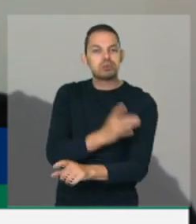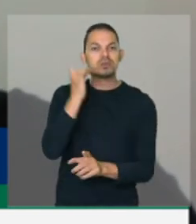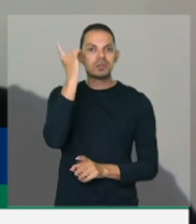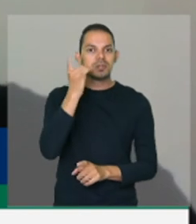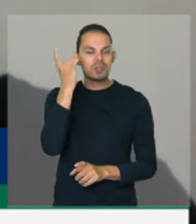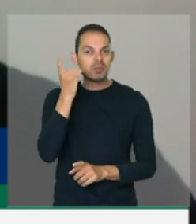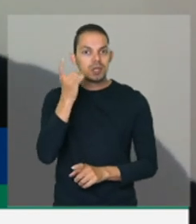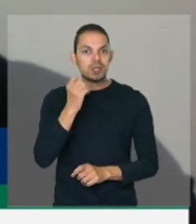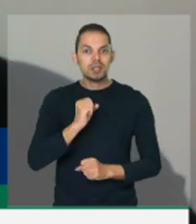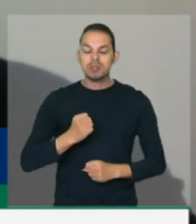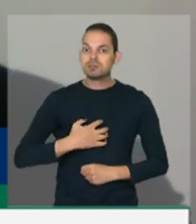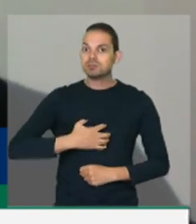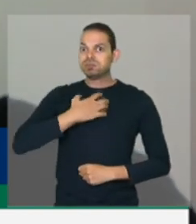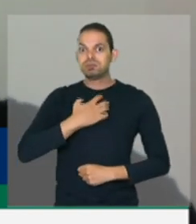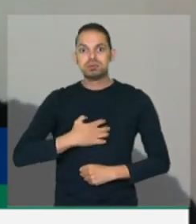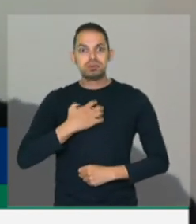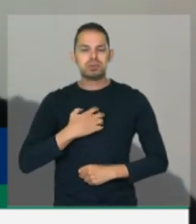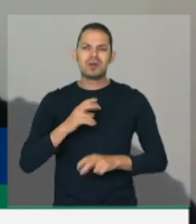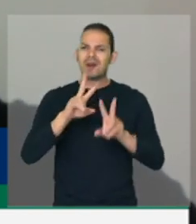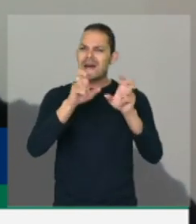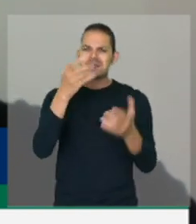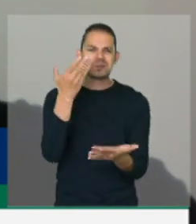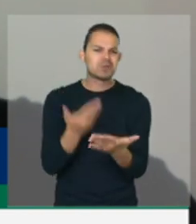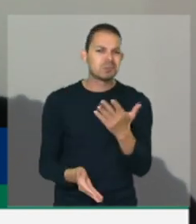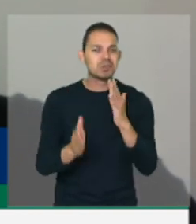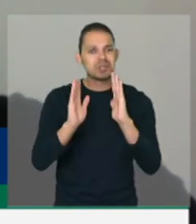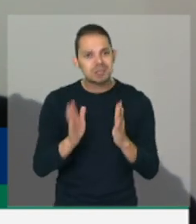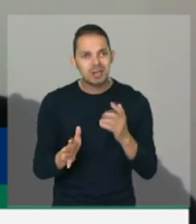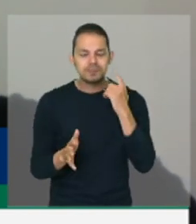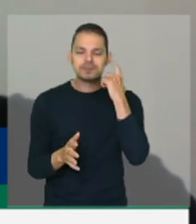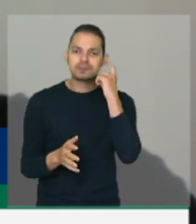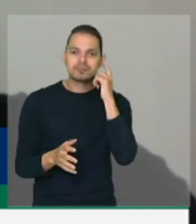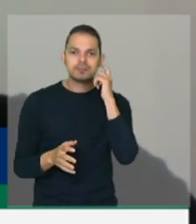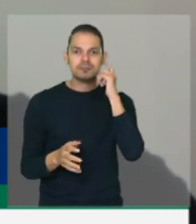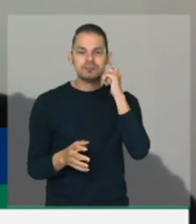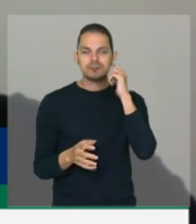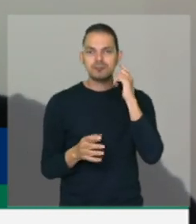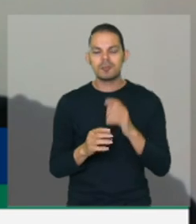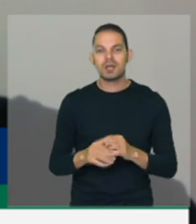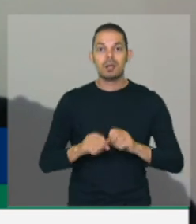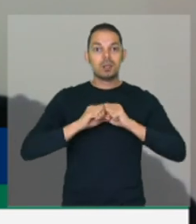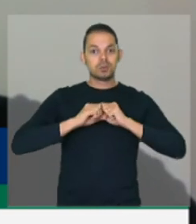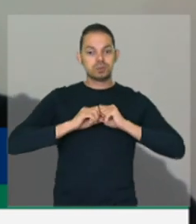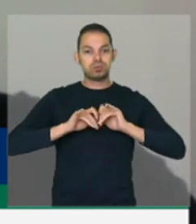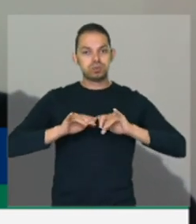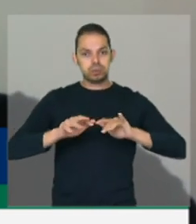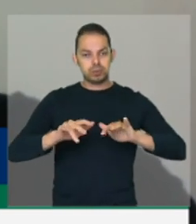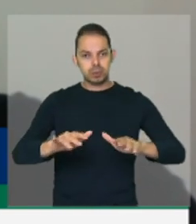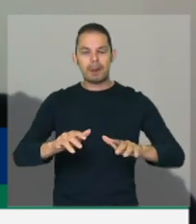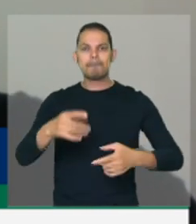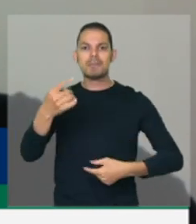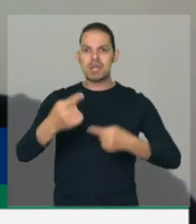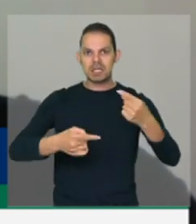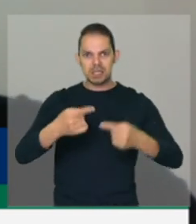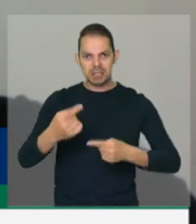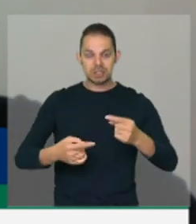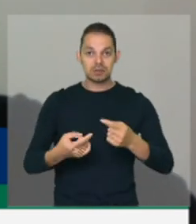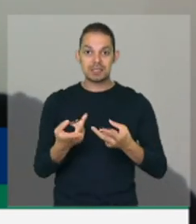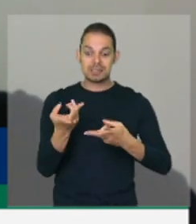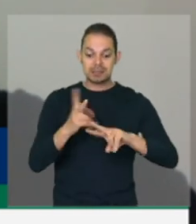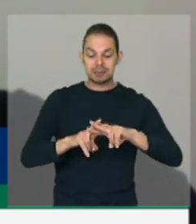em cima de uma situação, uma pauta já vencida, embora tenha se refletido em grande aspecto político essa